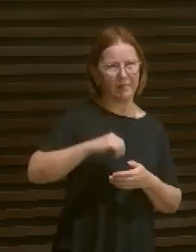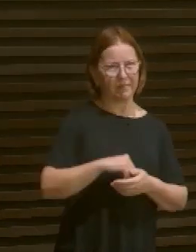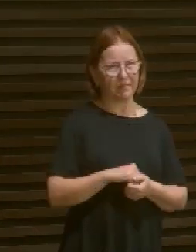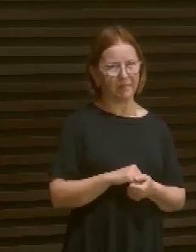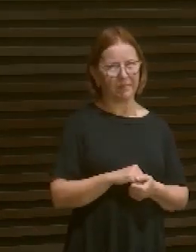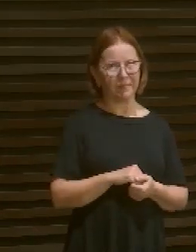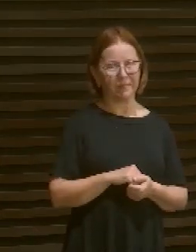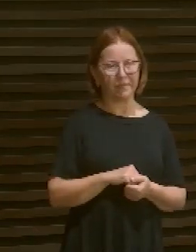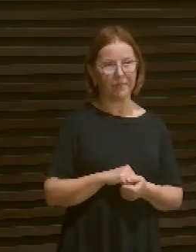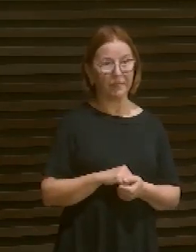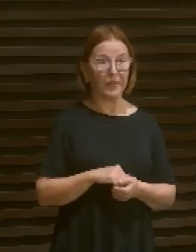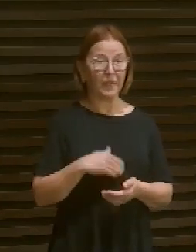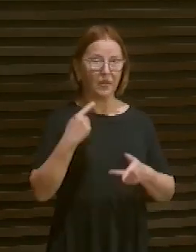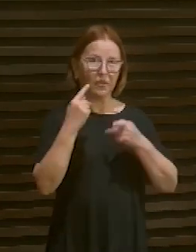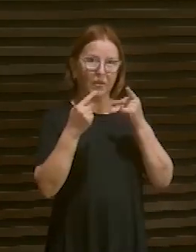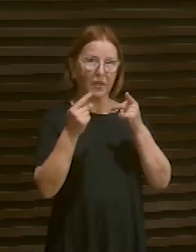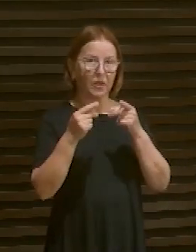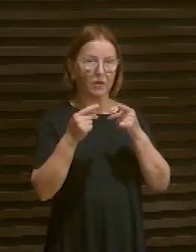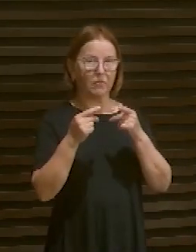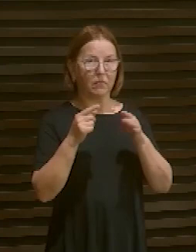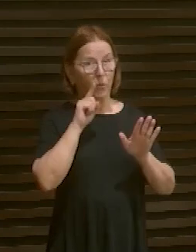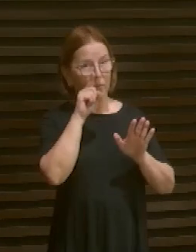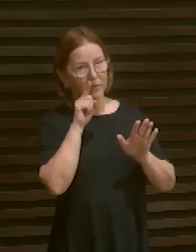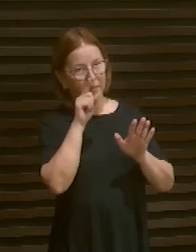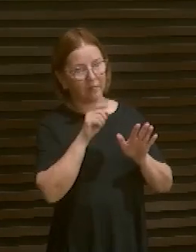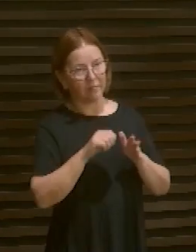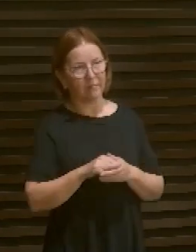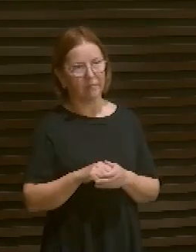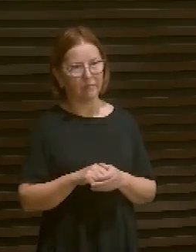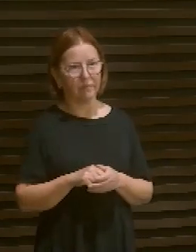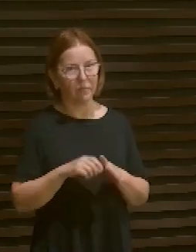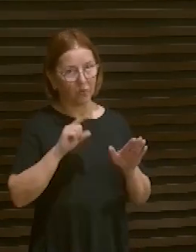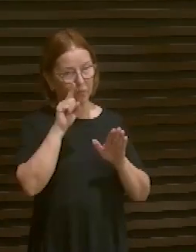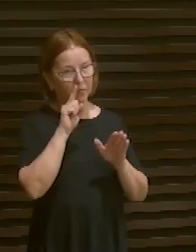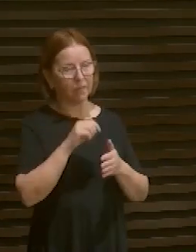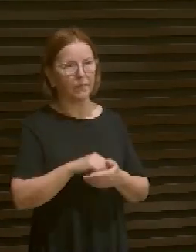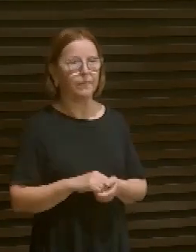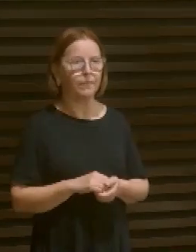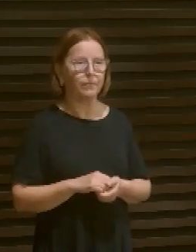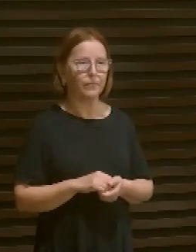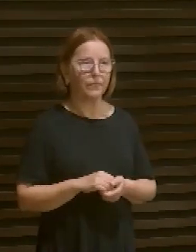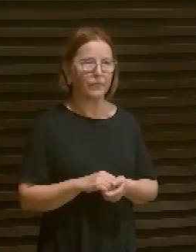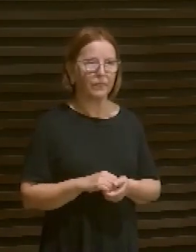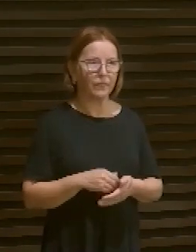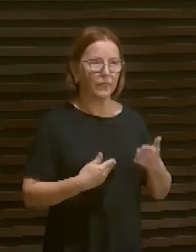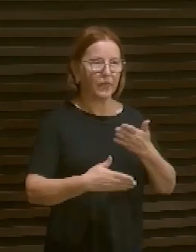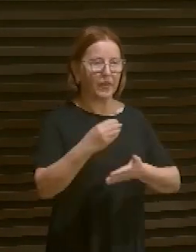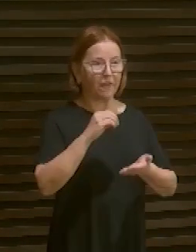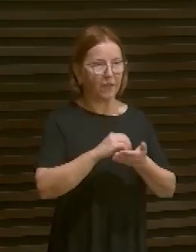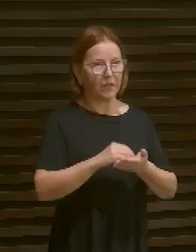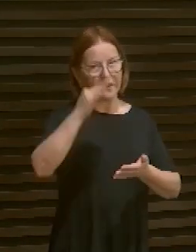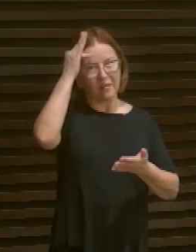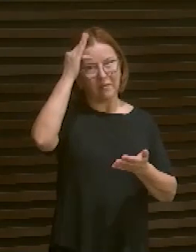E ele está chamando a atenção, olha, cuidado com isso. Através da falta de